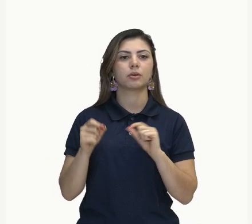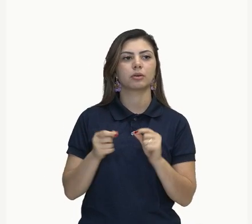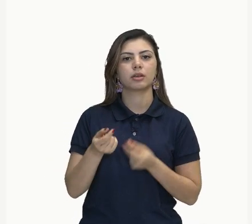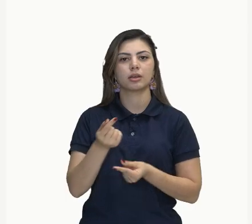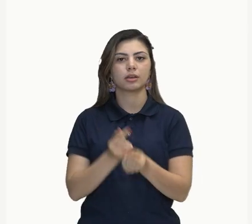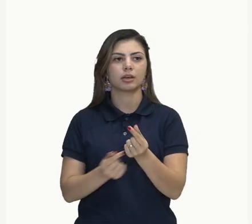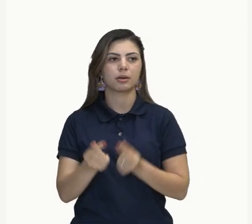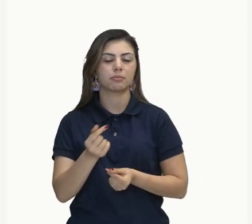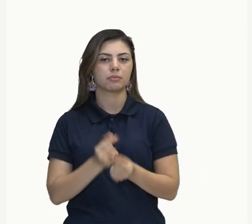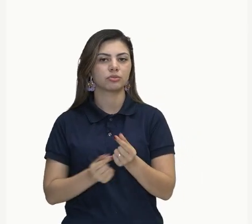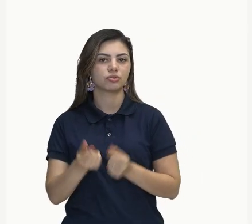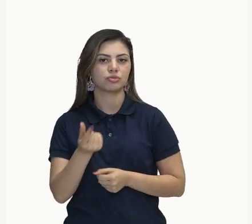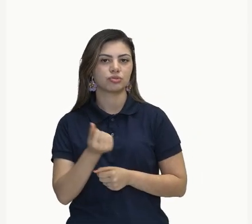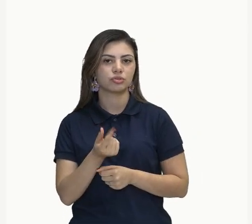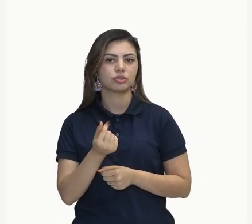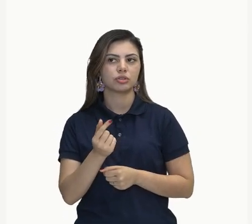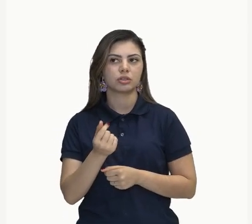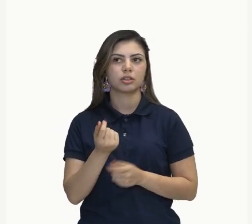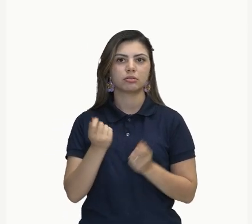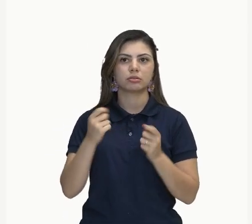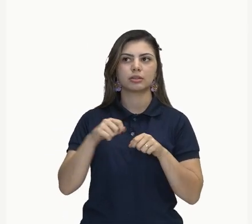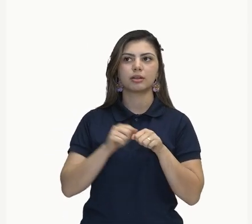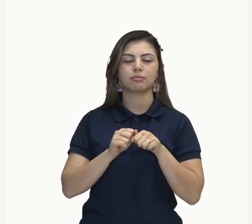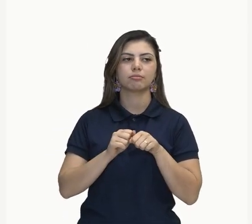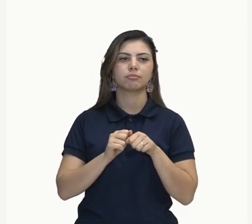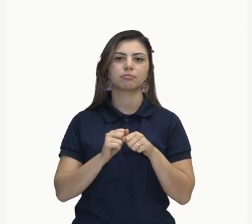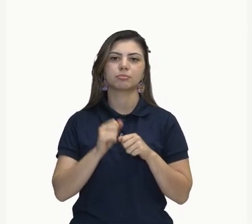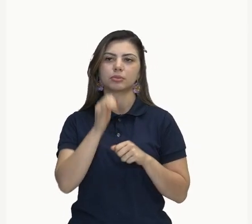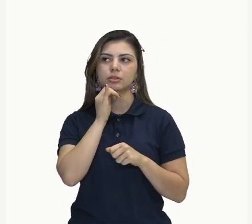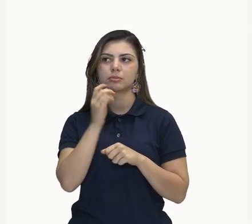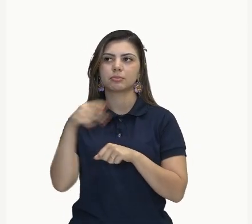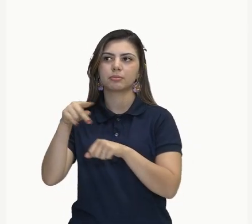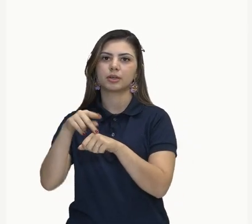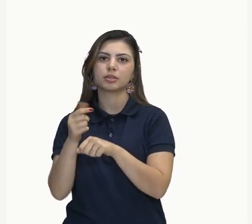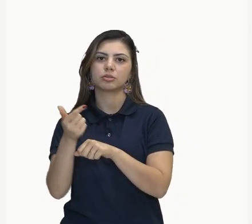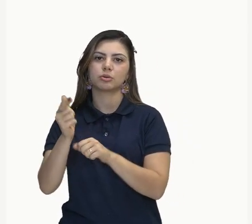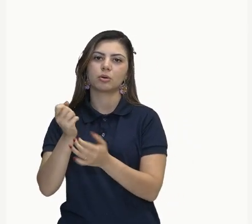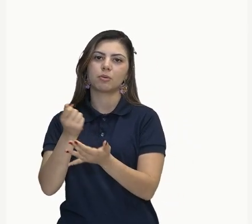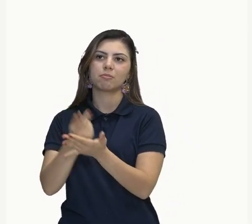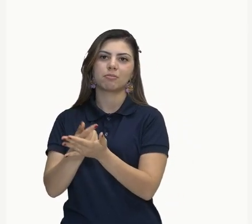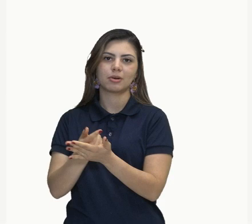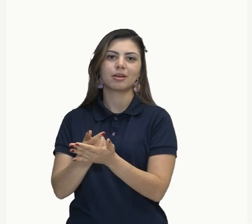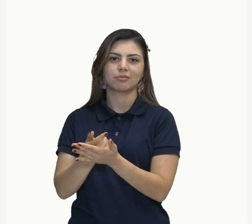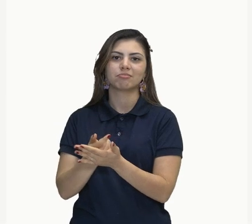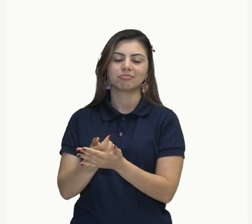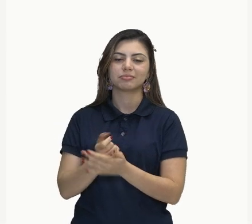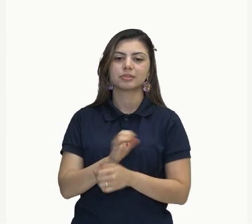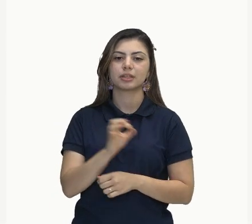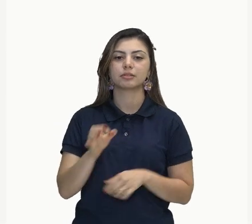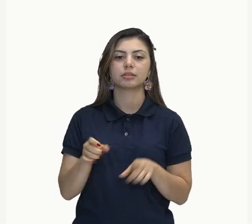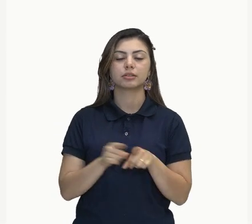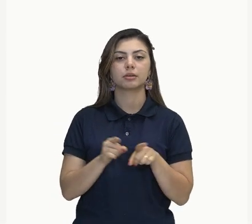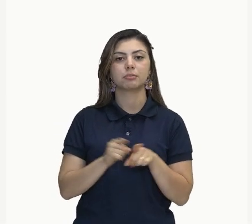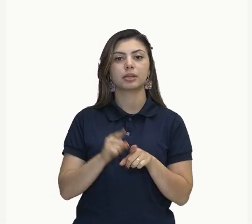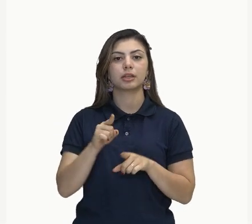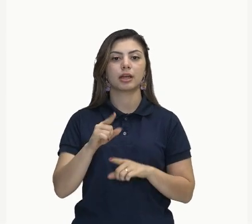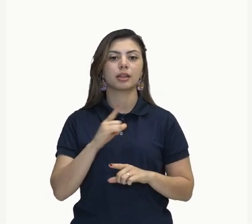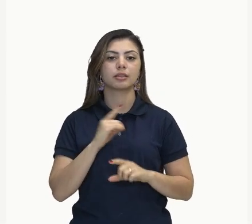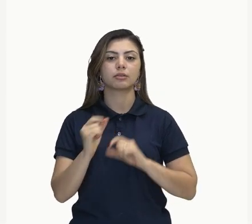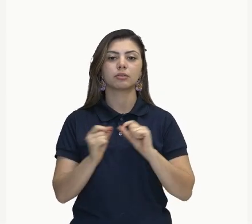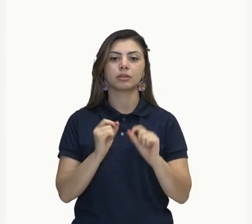capital, num caso global. E ainda a globalização ela vai mudar as paisagens onde